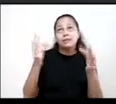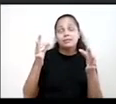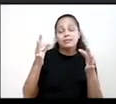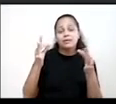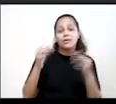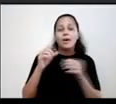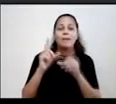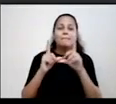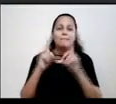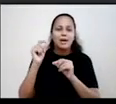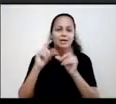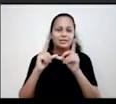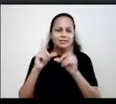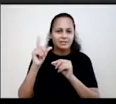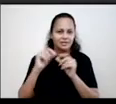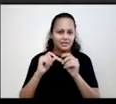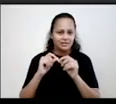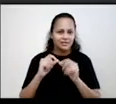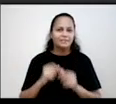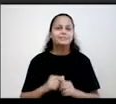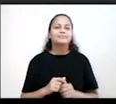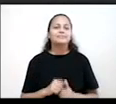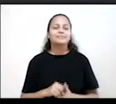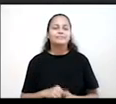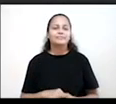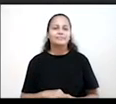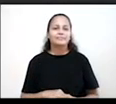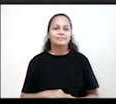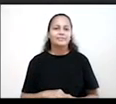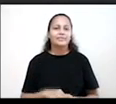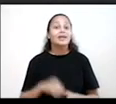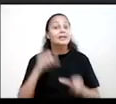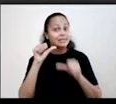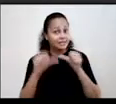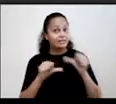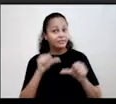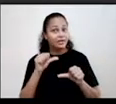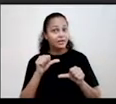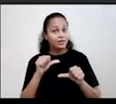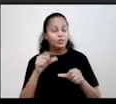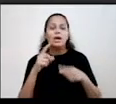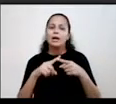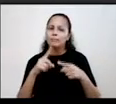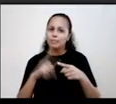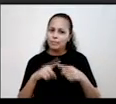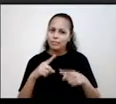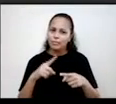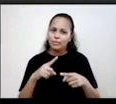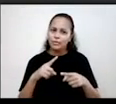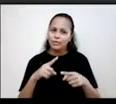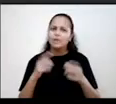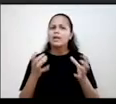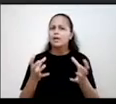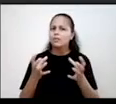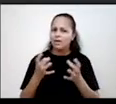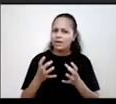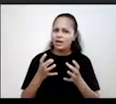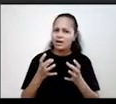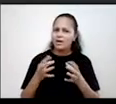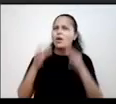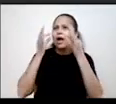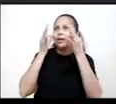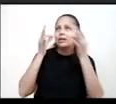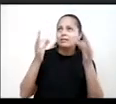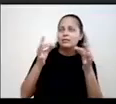atenção para uma estrela. Então, aquilo que eu ponho primeiro, eu chamo mais atenção. Se eu inverto, é porque tem uma intenção. Quero chamar atenção para a primeira coisa